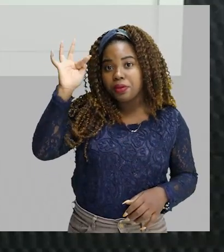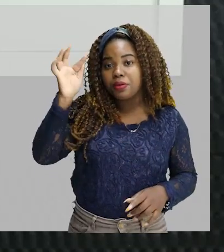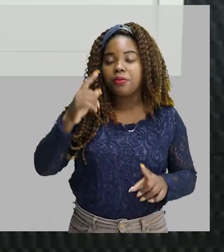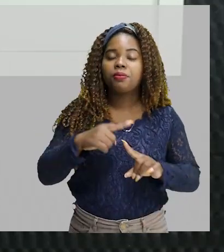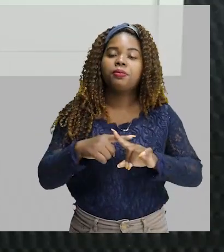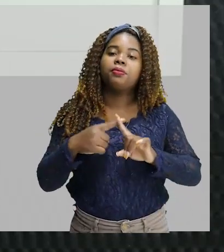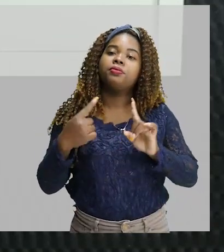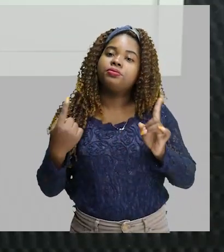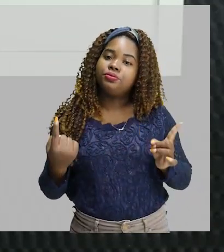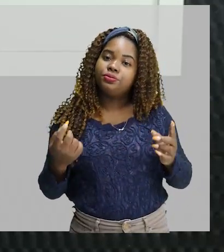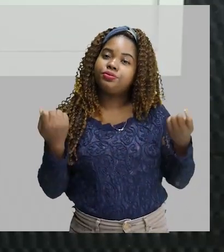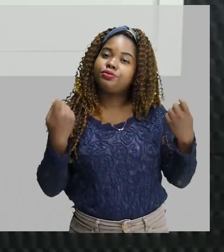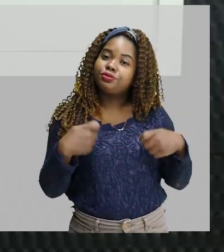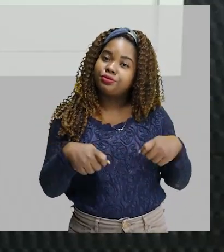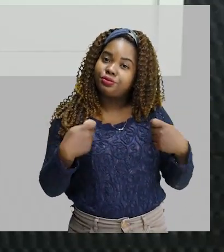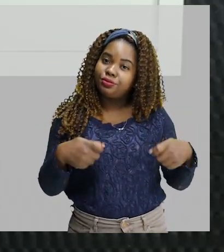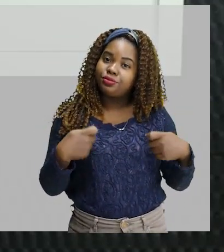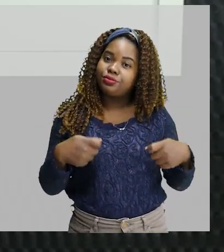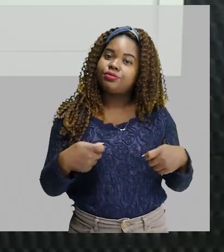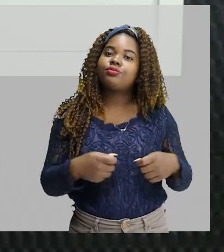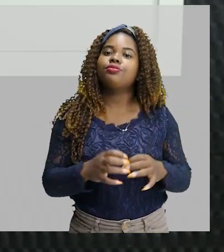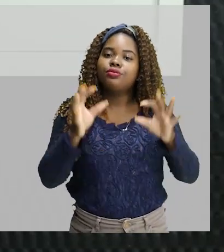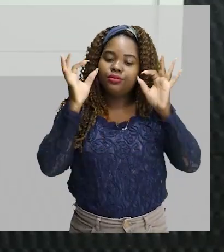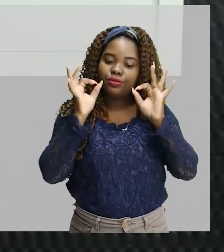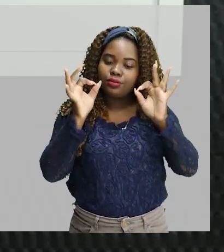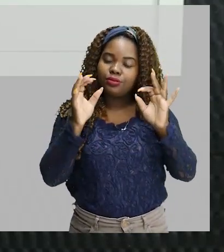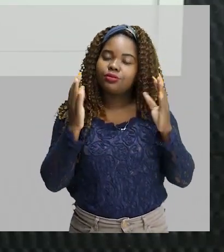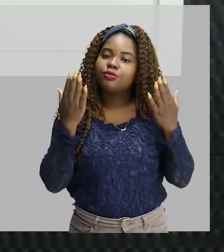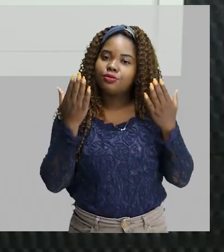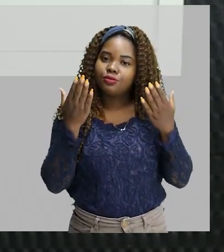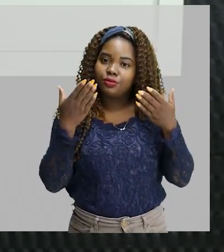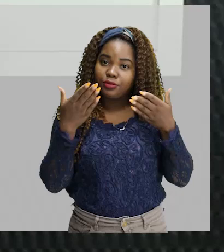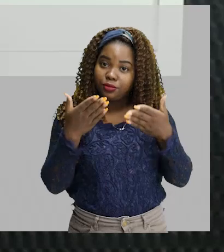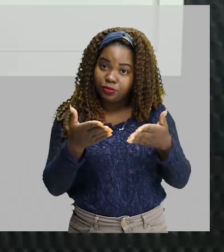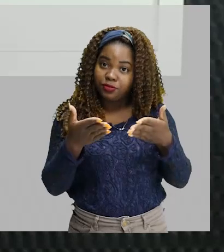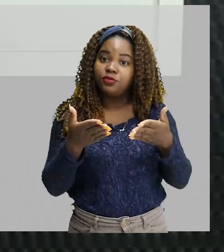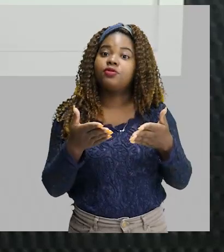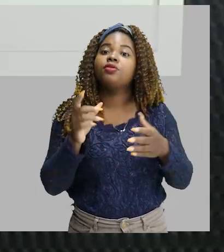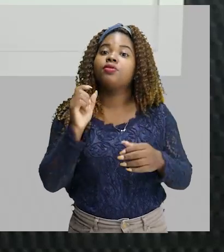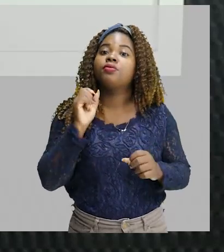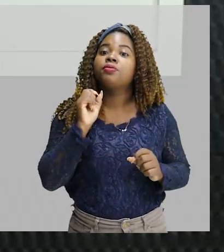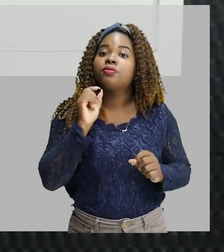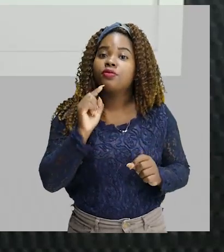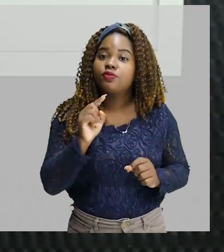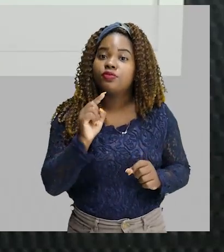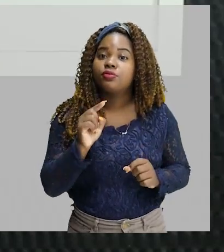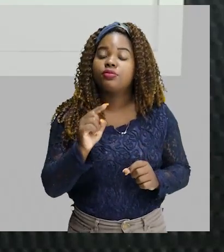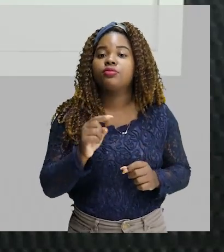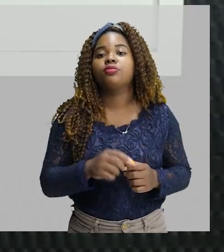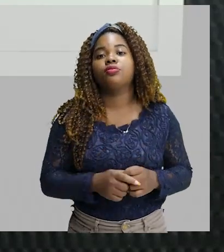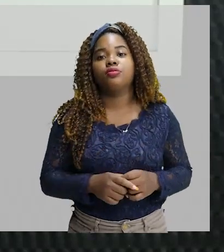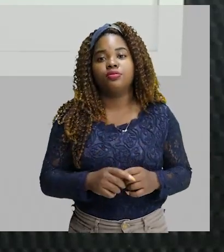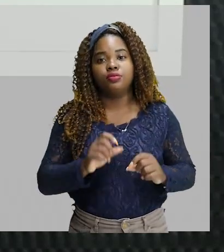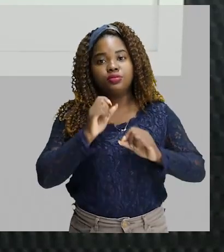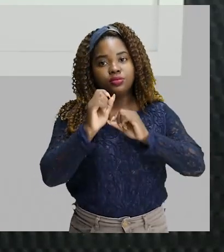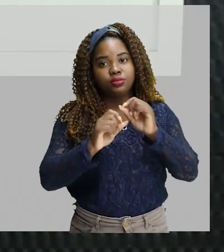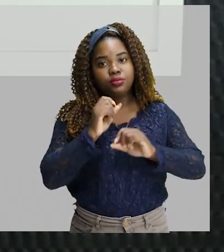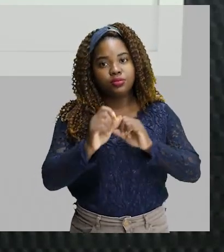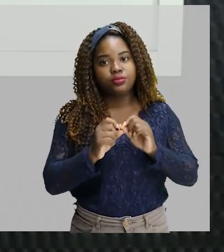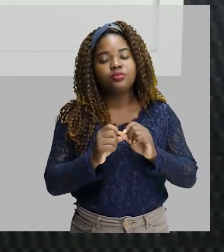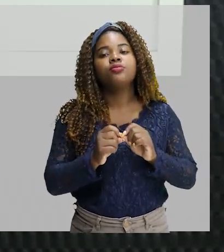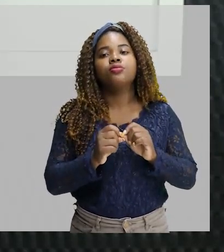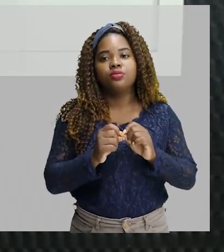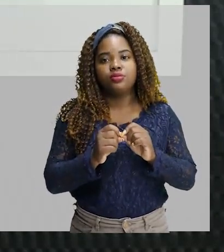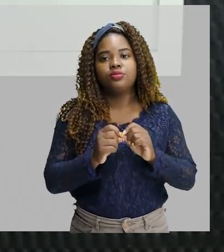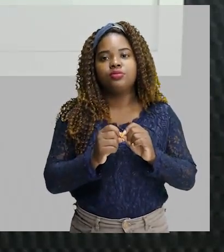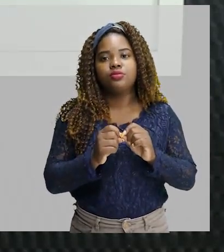preciso mais uma vez aqui te chamar a atenção para o teu compromisso, a tua participação e, claro, a tua concentração,